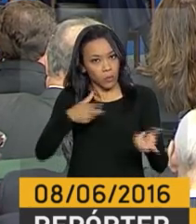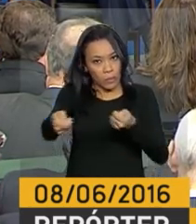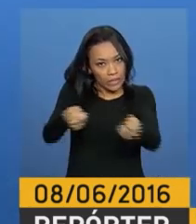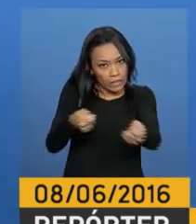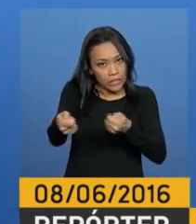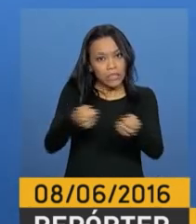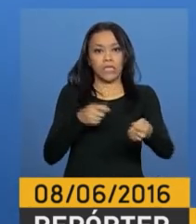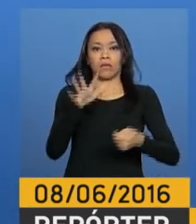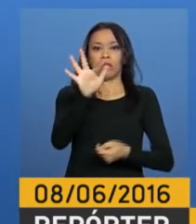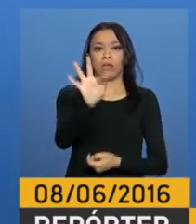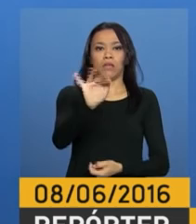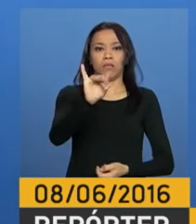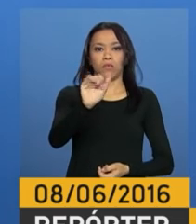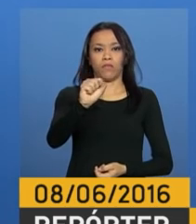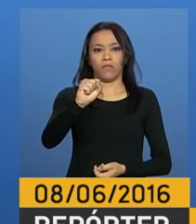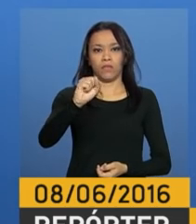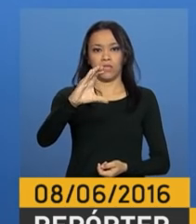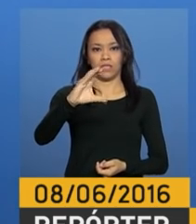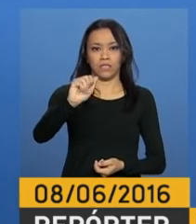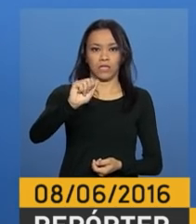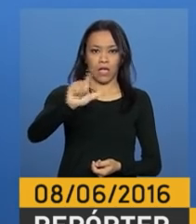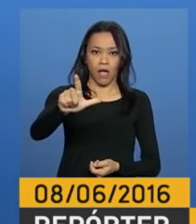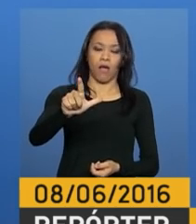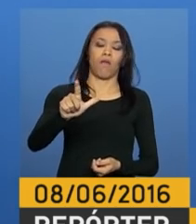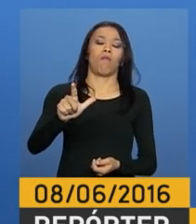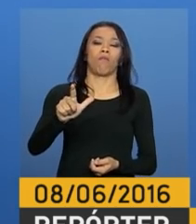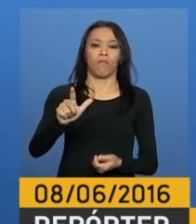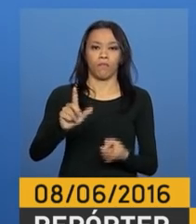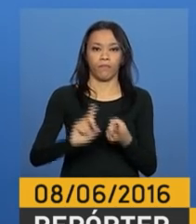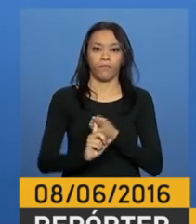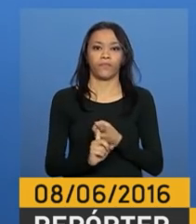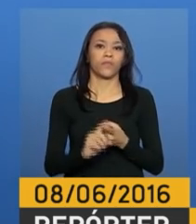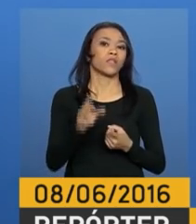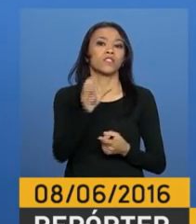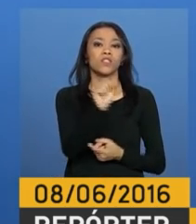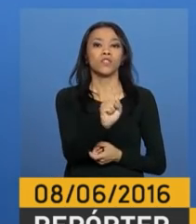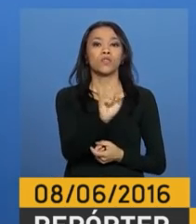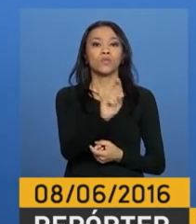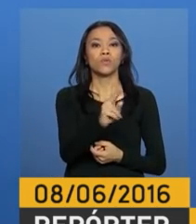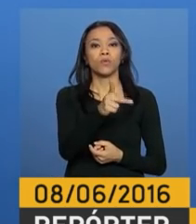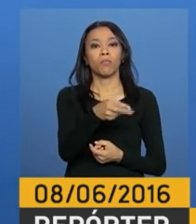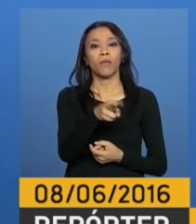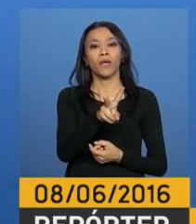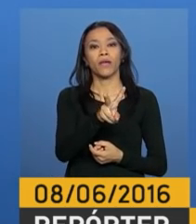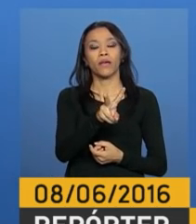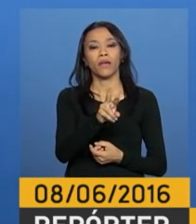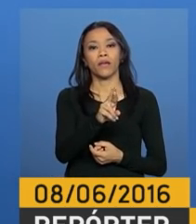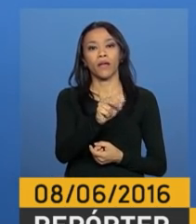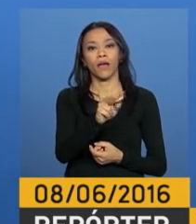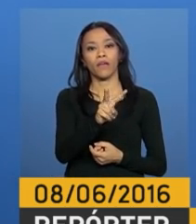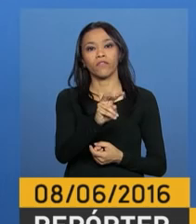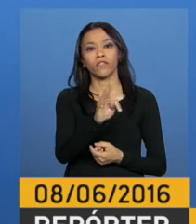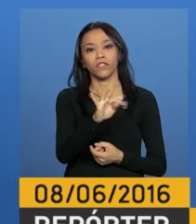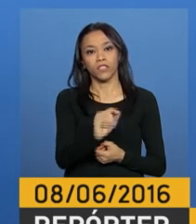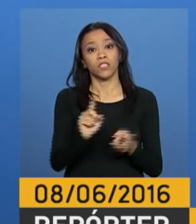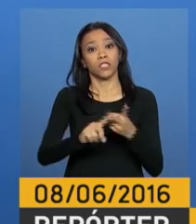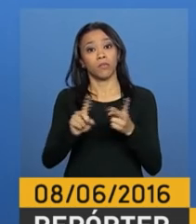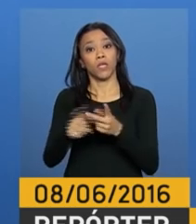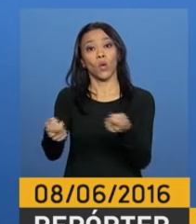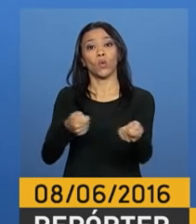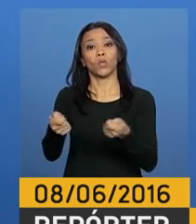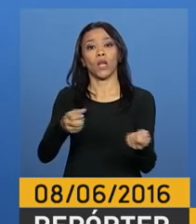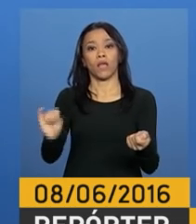fiscal de superav primário e sobretudo manter a inflação sob controle então Eh